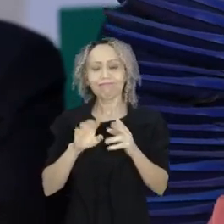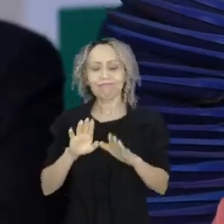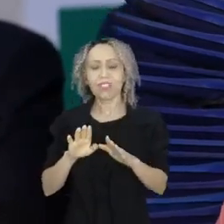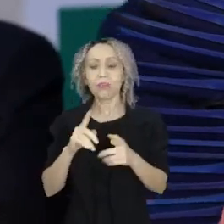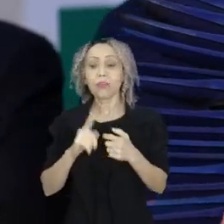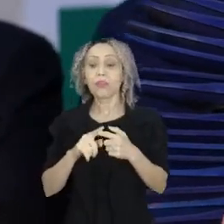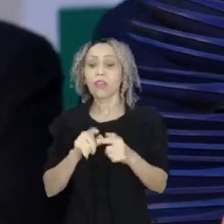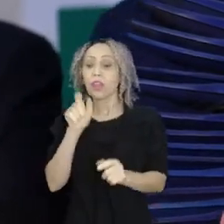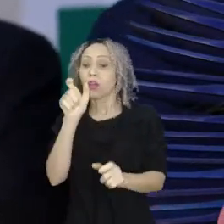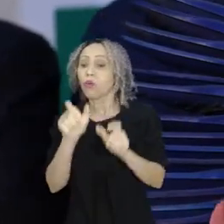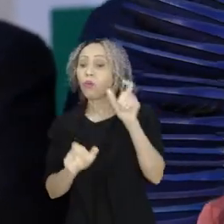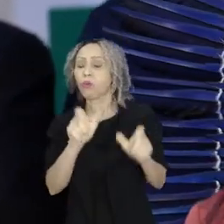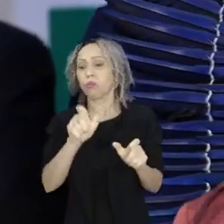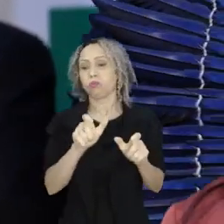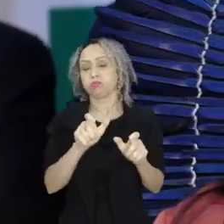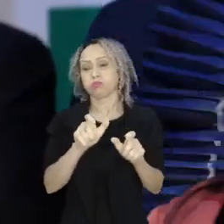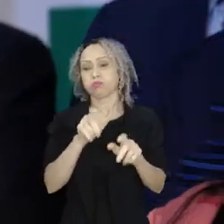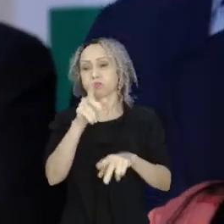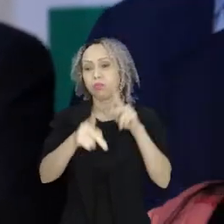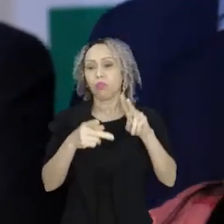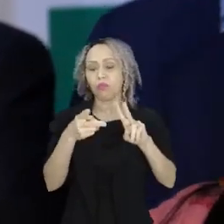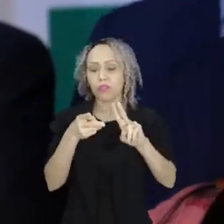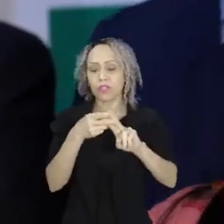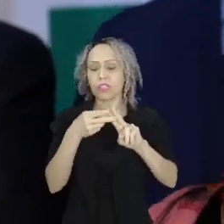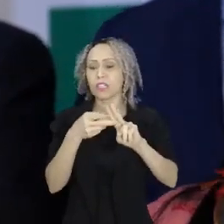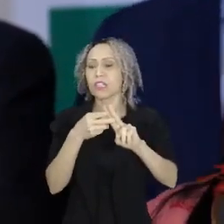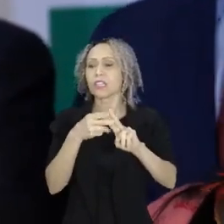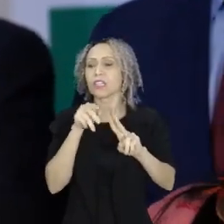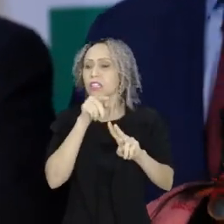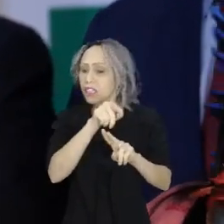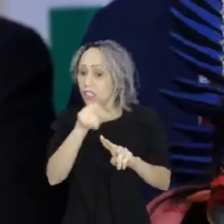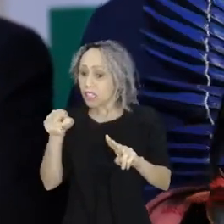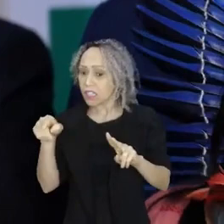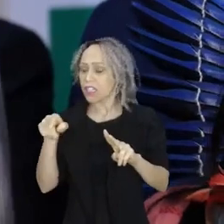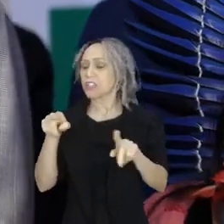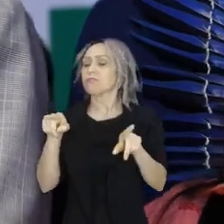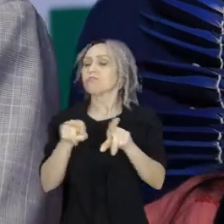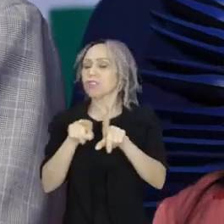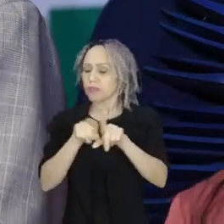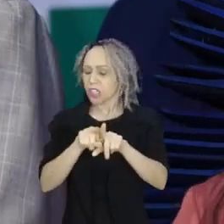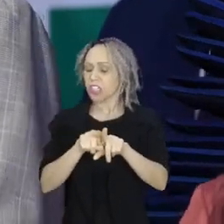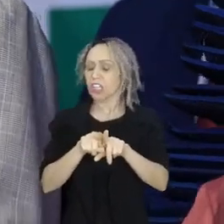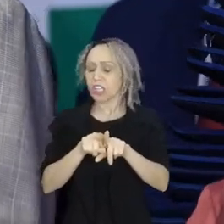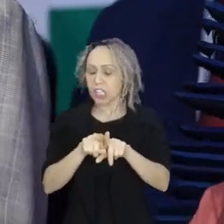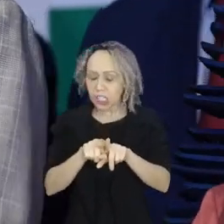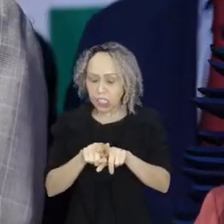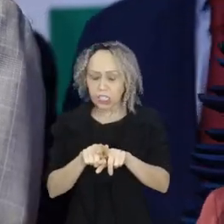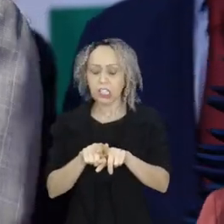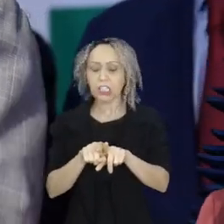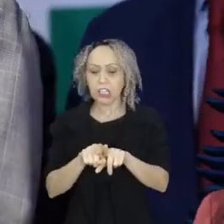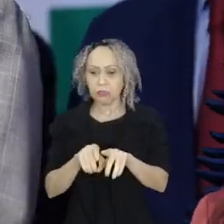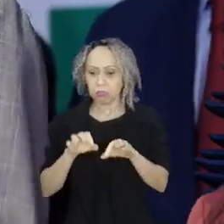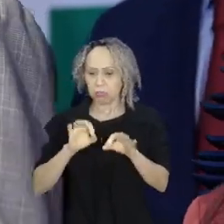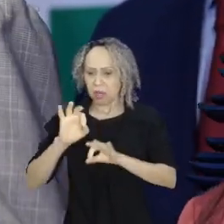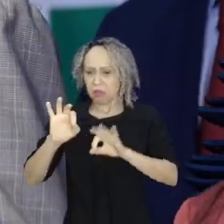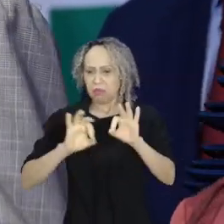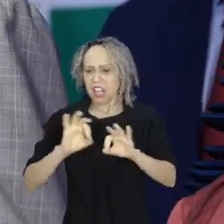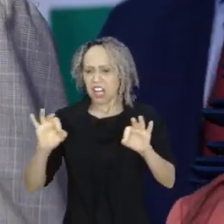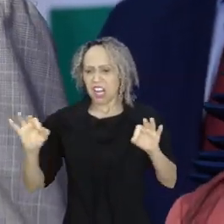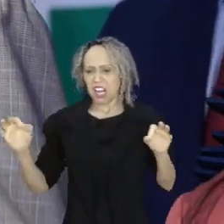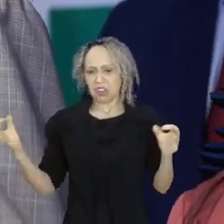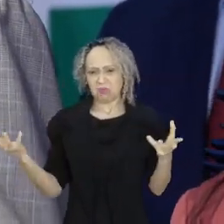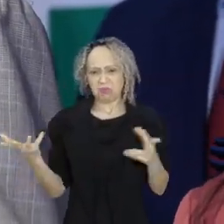conta dos seus problemas e resolver os problemas. Eu acho que isso vai ser importante, porque vai melhorar e